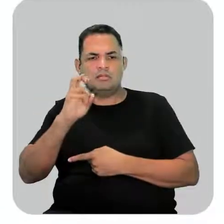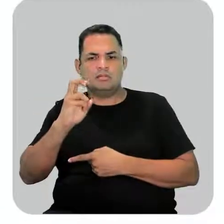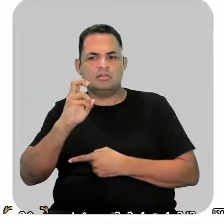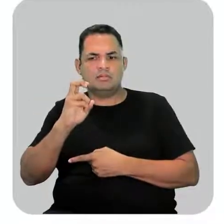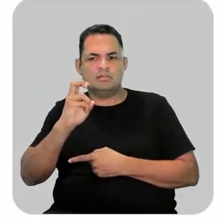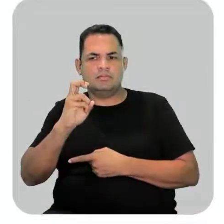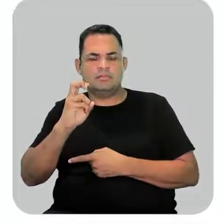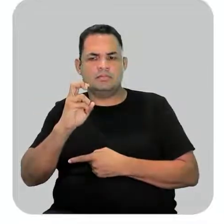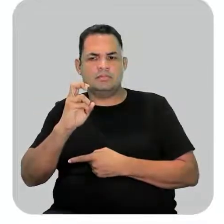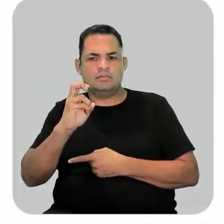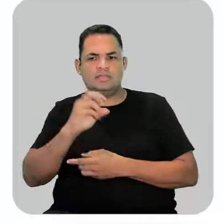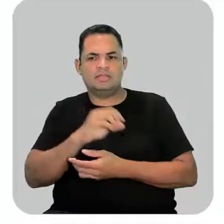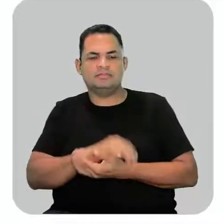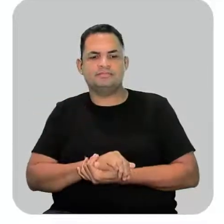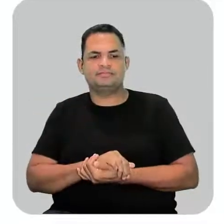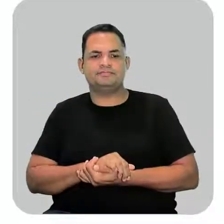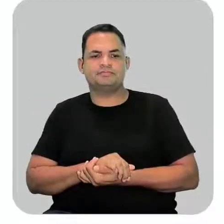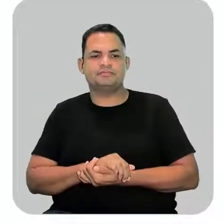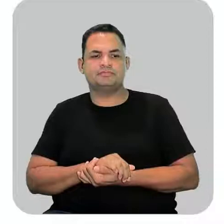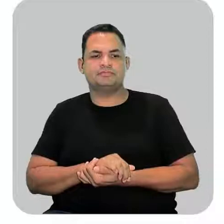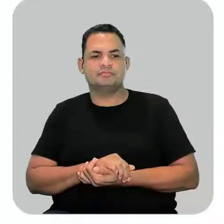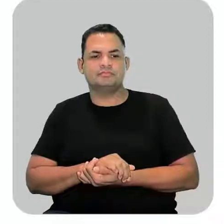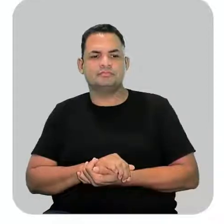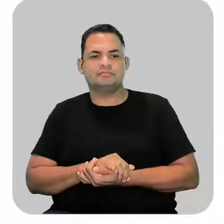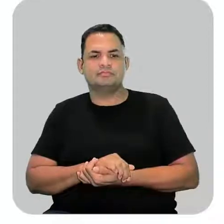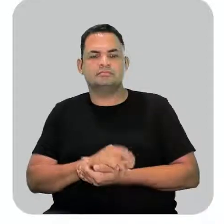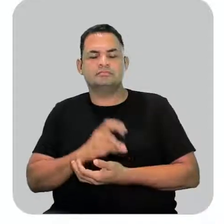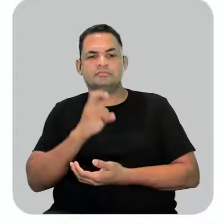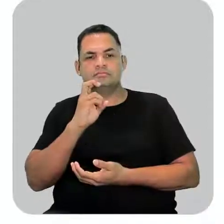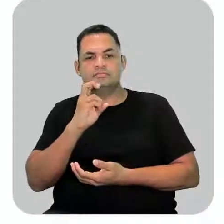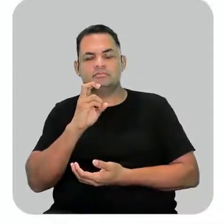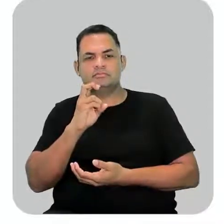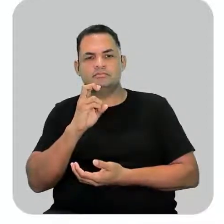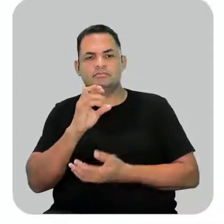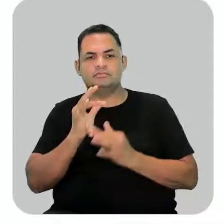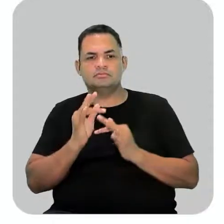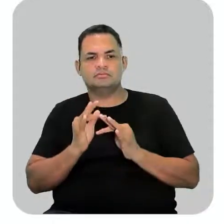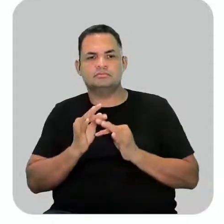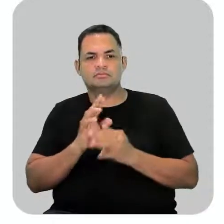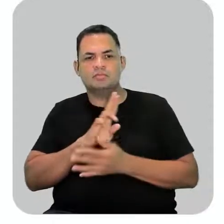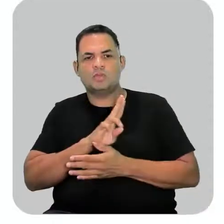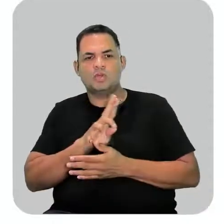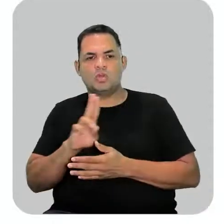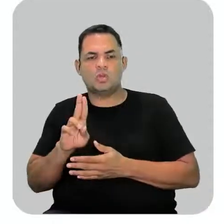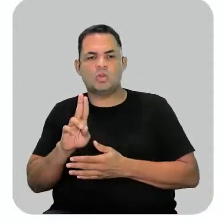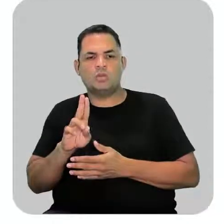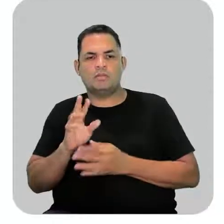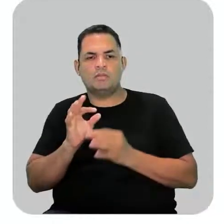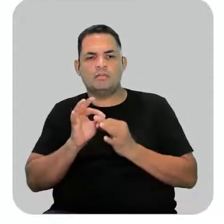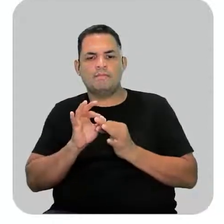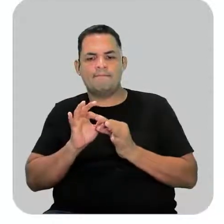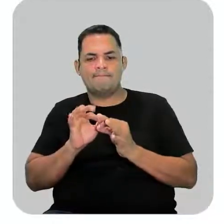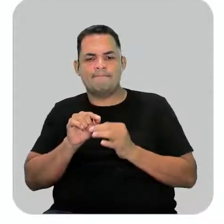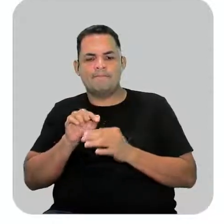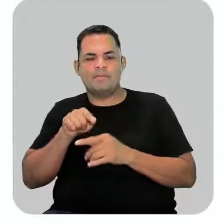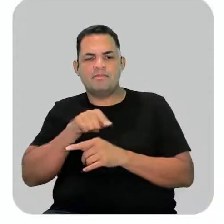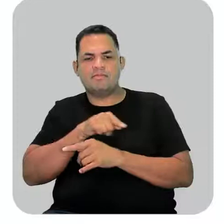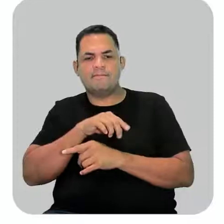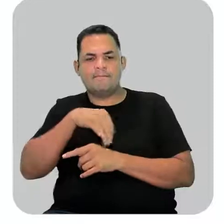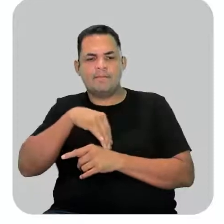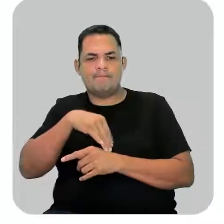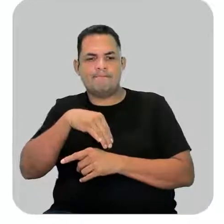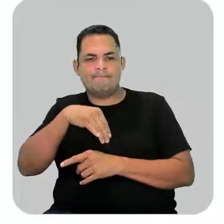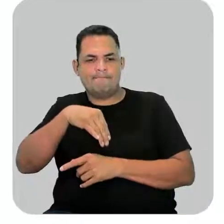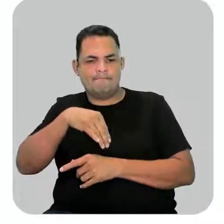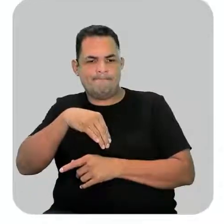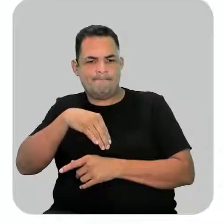número 5 é o que vem para cá, ó. 5, e aí vem o nome da ramificação, metil. Pode